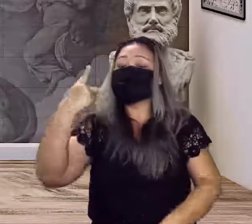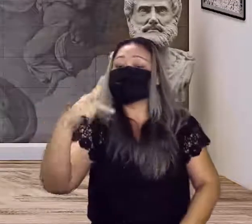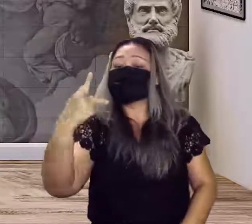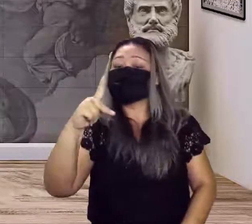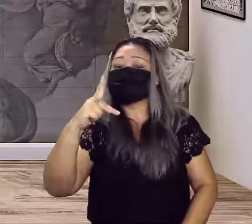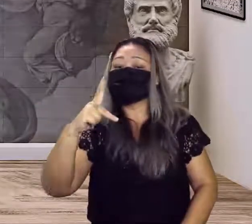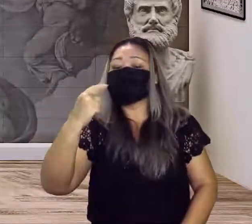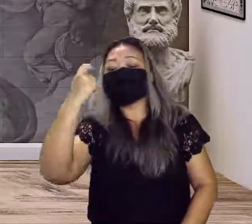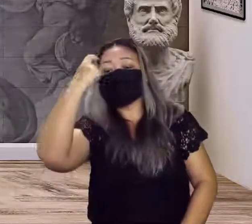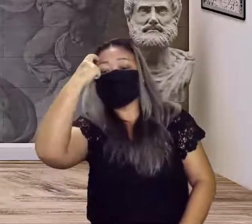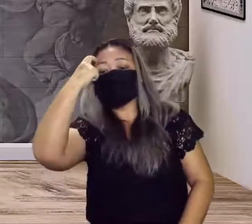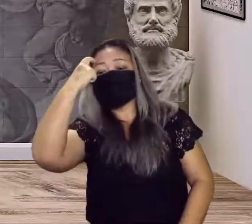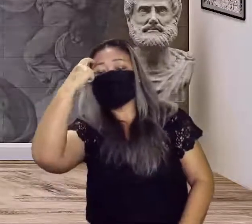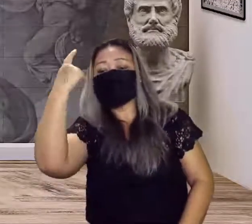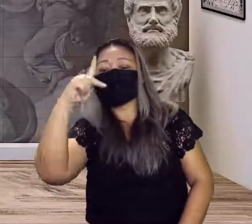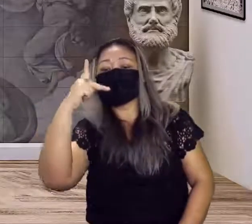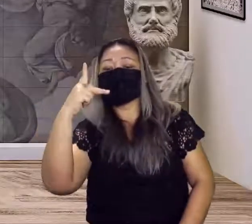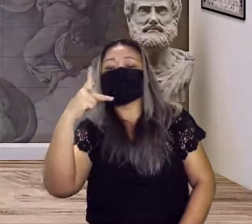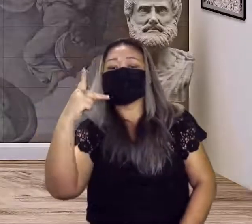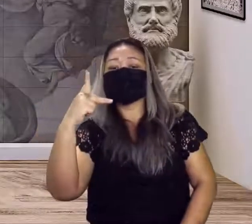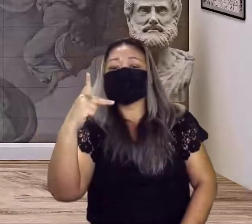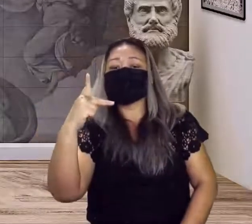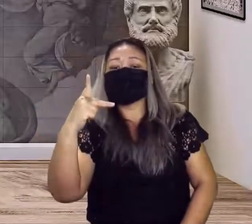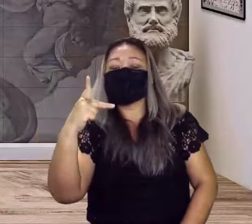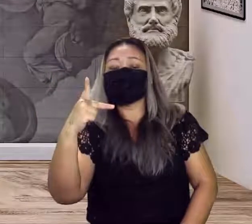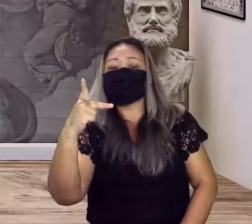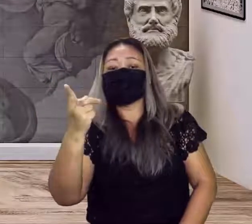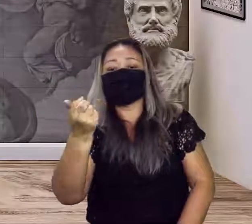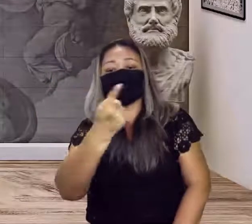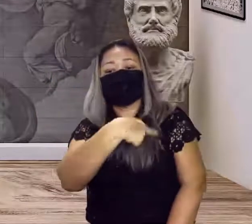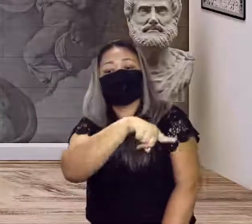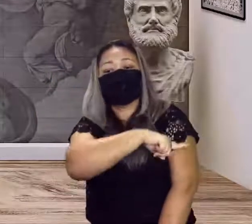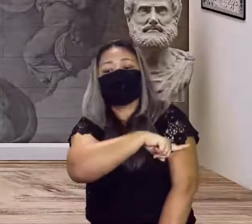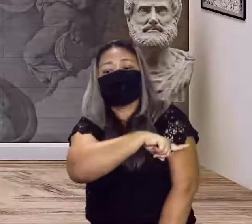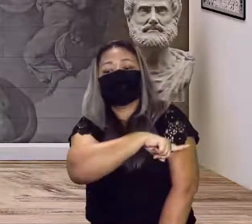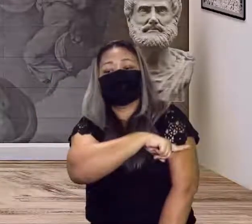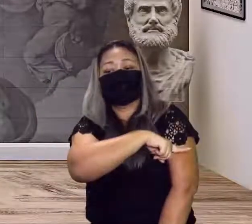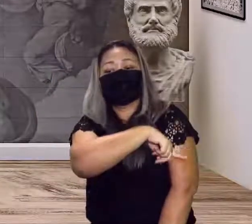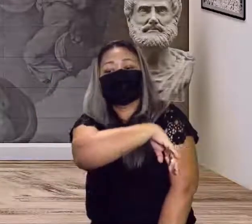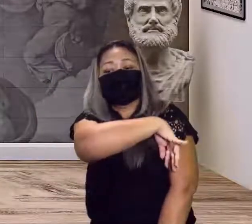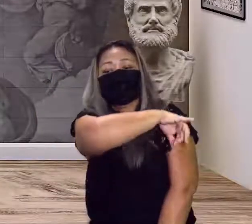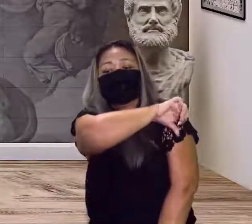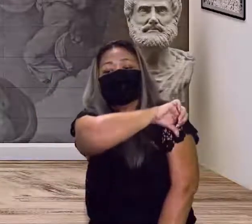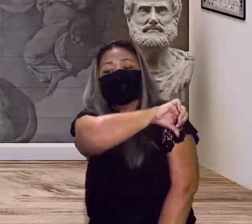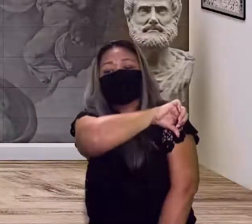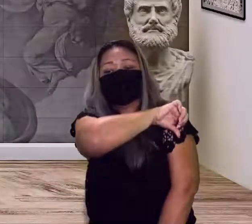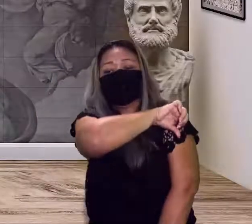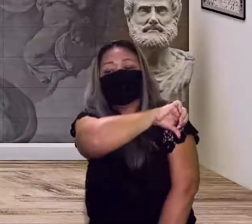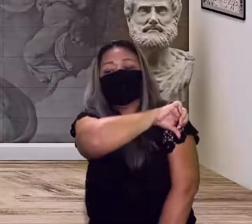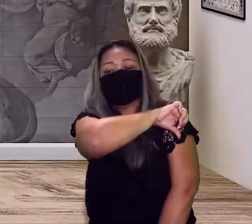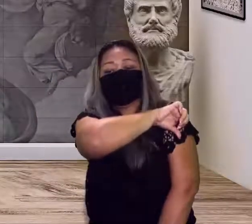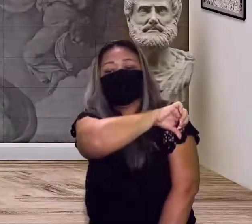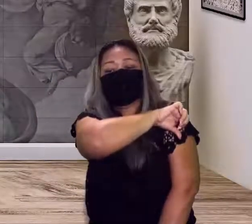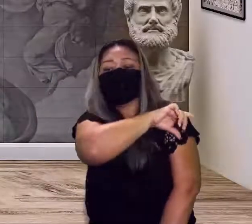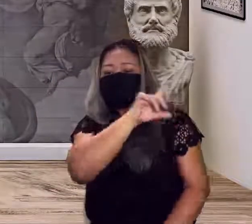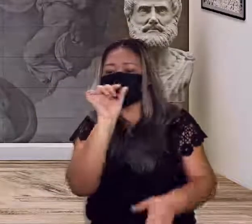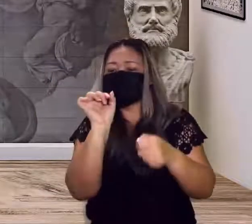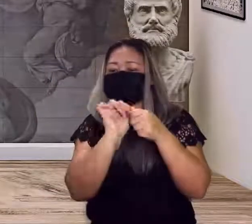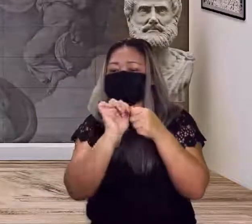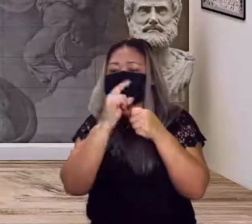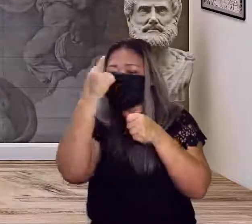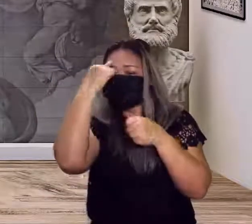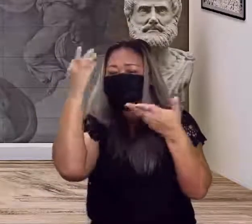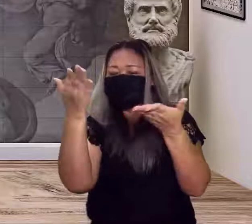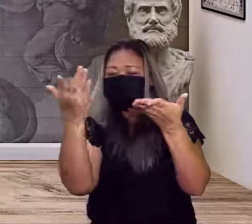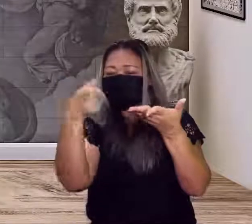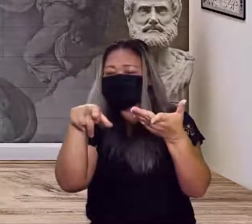Pode ser uma reflexão só do seu ensino do primeiro ano até o nono, fundamental. Faça essa reflexão